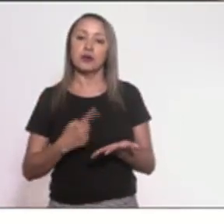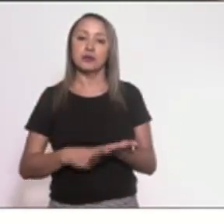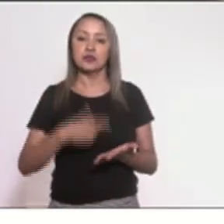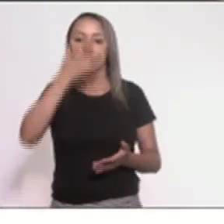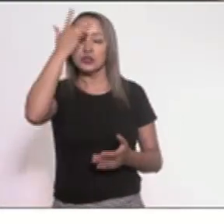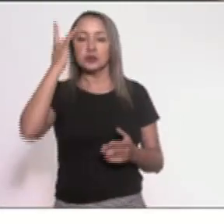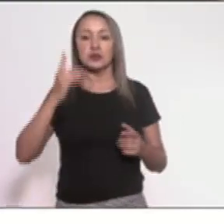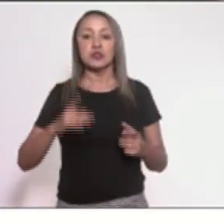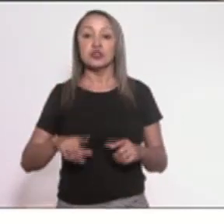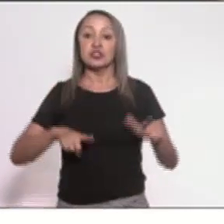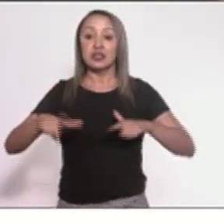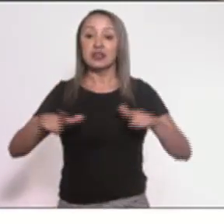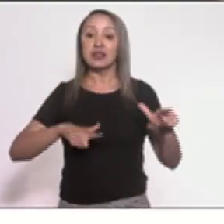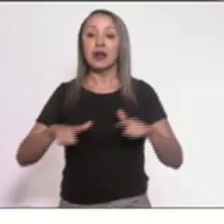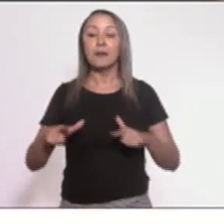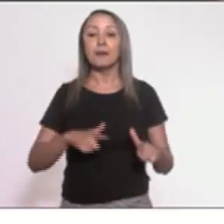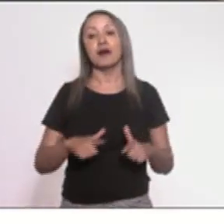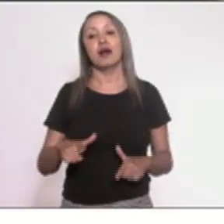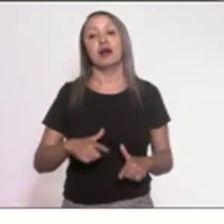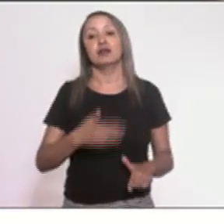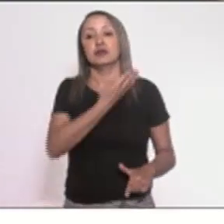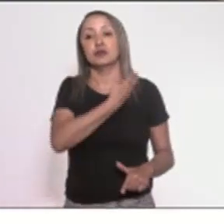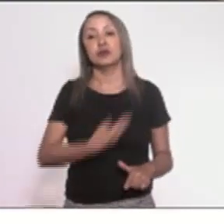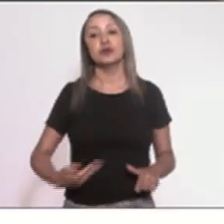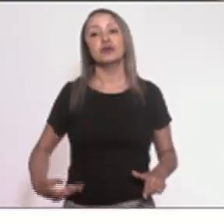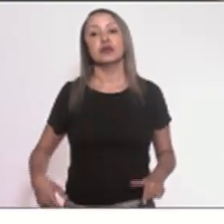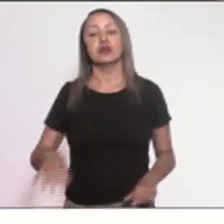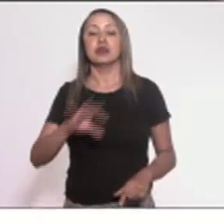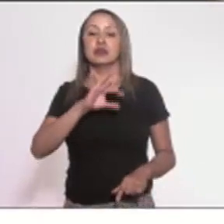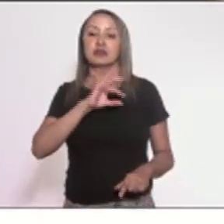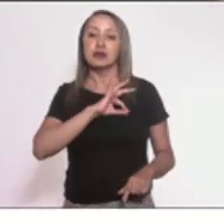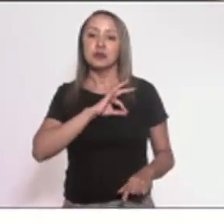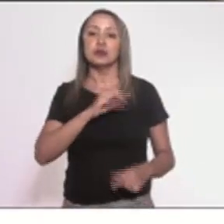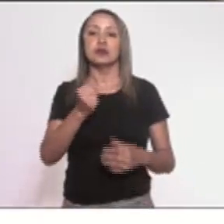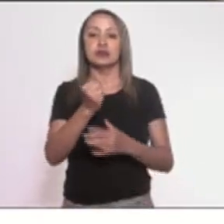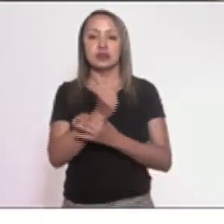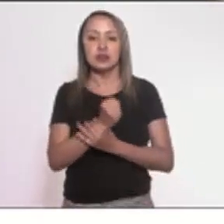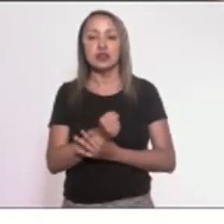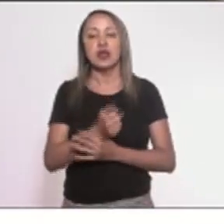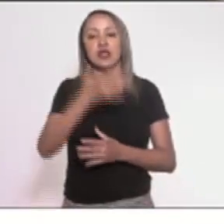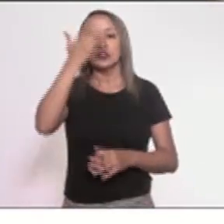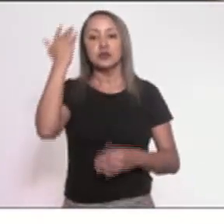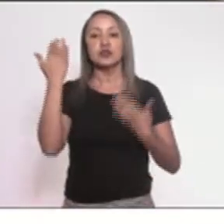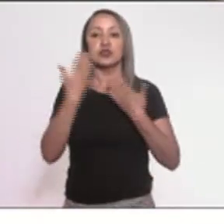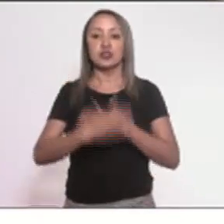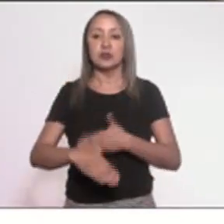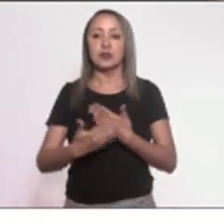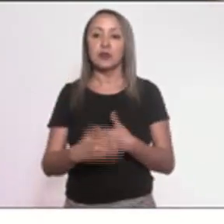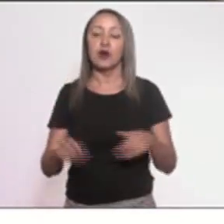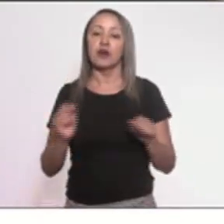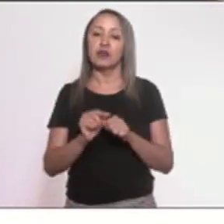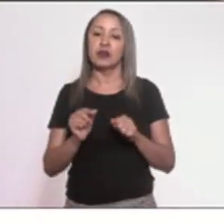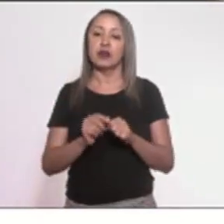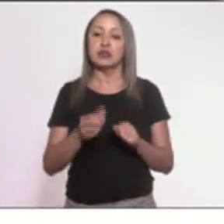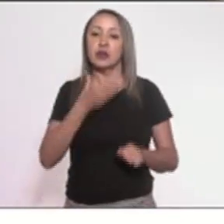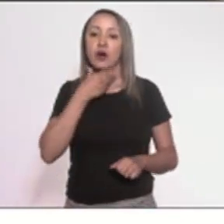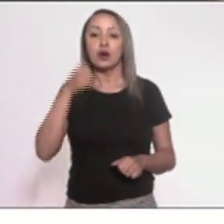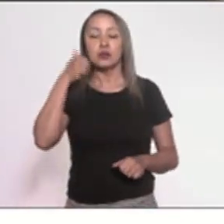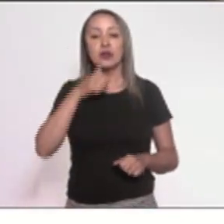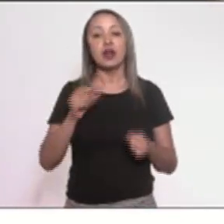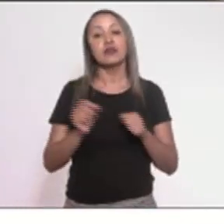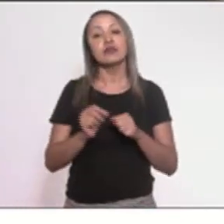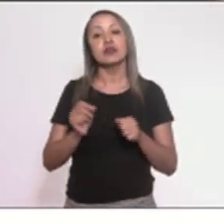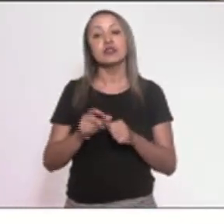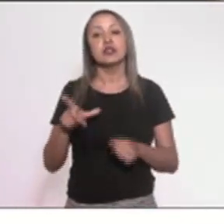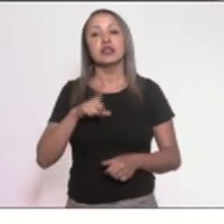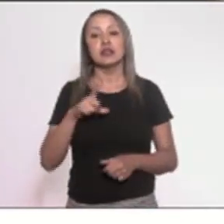servidoras públicas nesse lugar que é fundamental. Então, os concursados, todos aqueles e aquelas hoje que